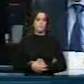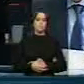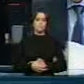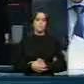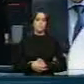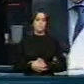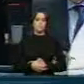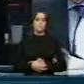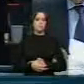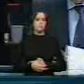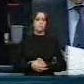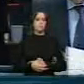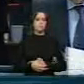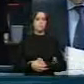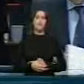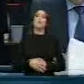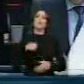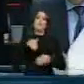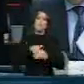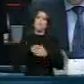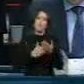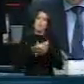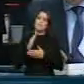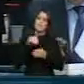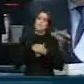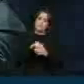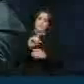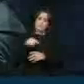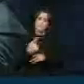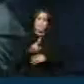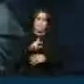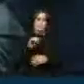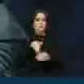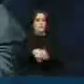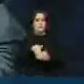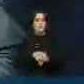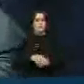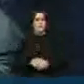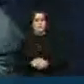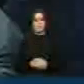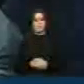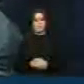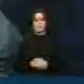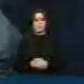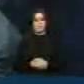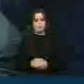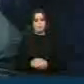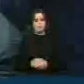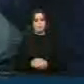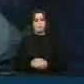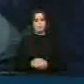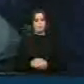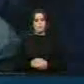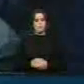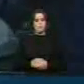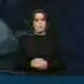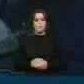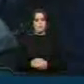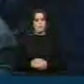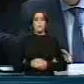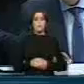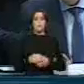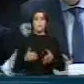Presidente, o Grêmio vai... Depois eu dou tempo a todo mundo aqui orientar. O Grêmio vai jogar hoje às 7h30. Vossa Excelência está com a celeridade de locutor de jogo.